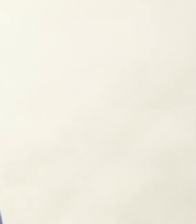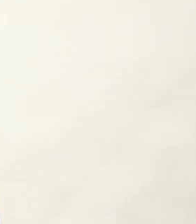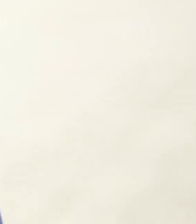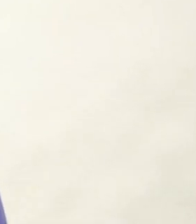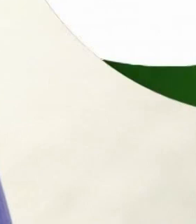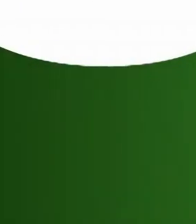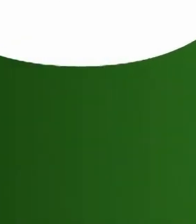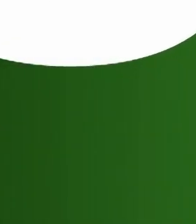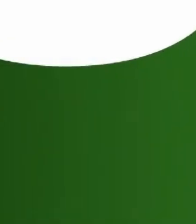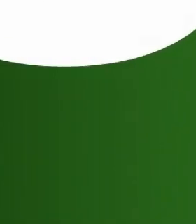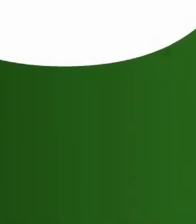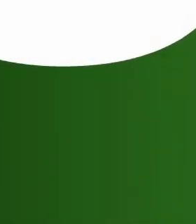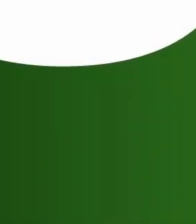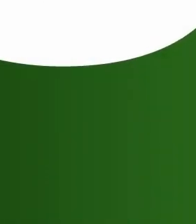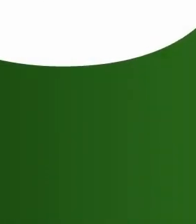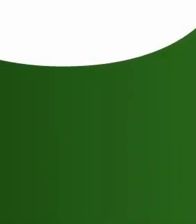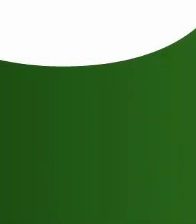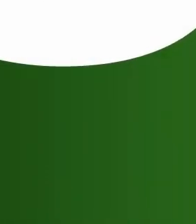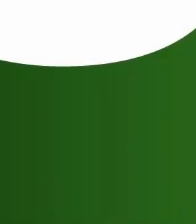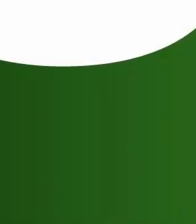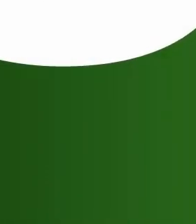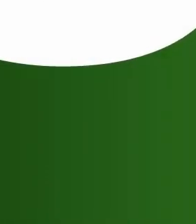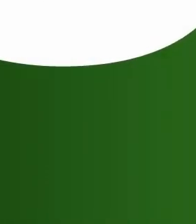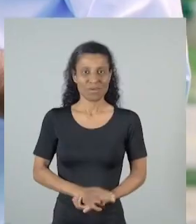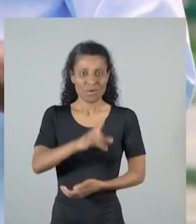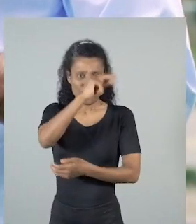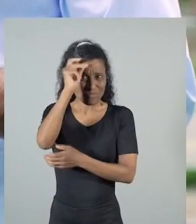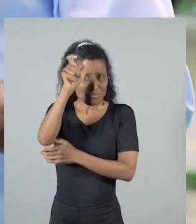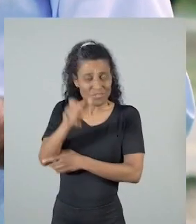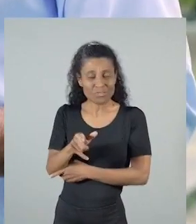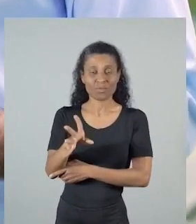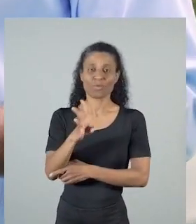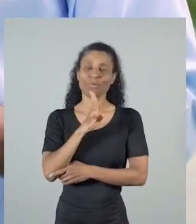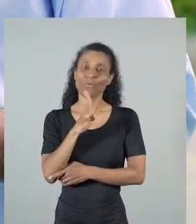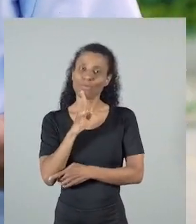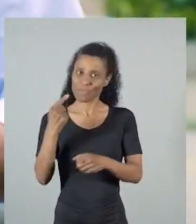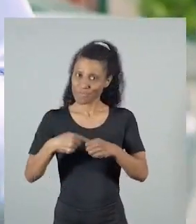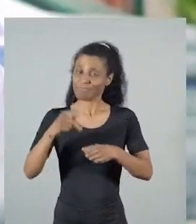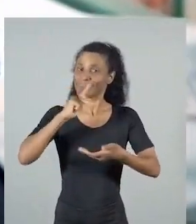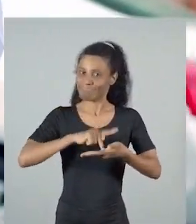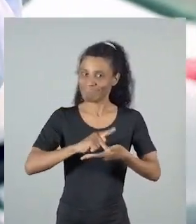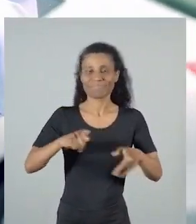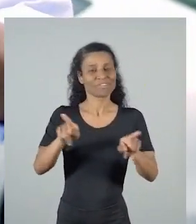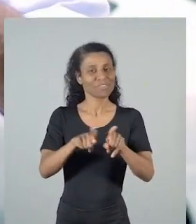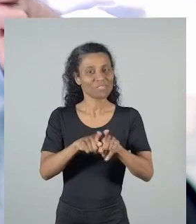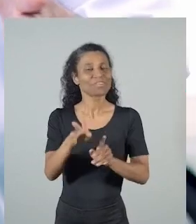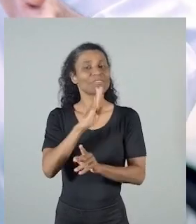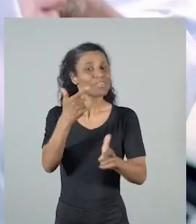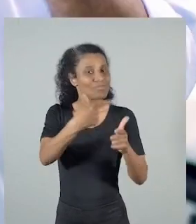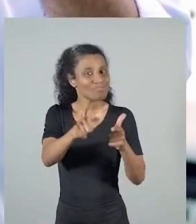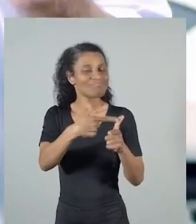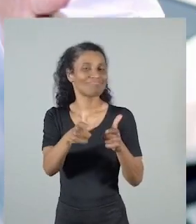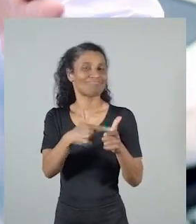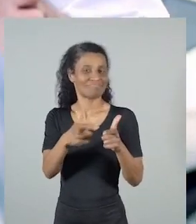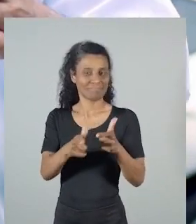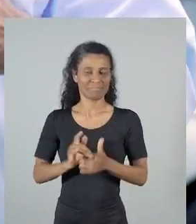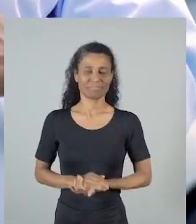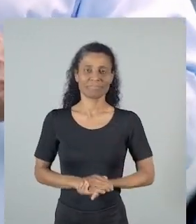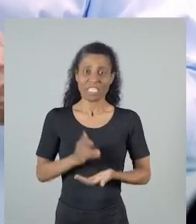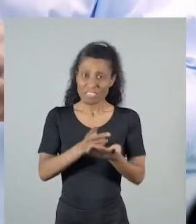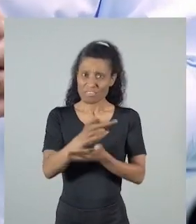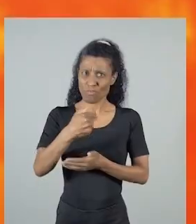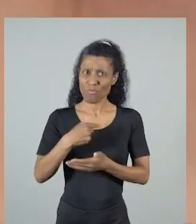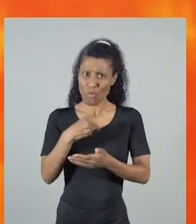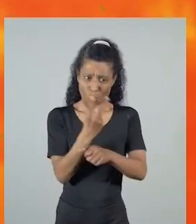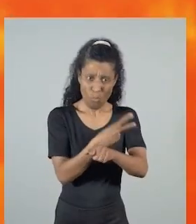Porto Alegre. É hora de Melo 15. Um prefeito que conhece a cidade de verdade, também conhece